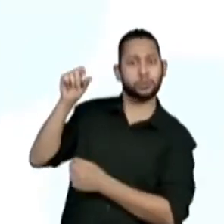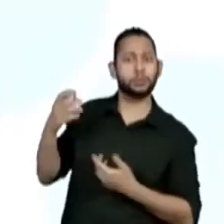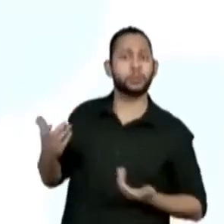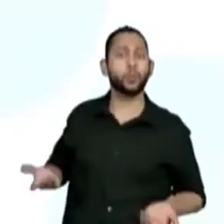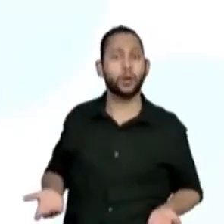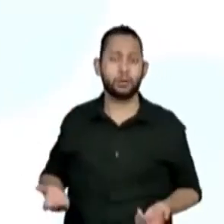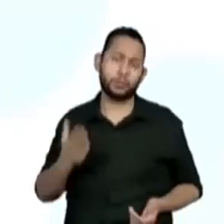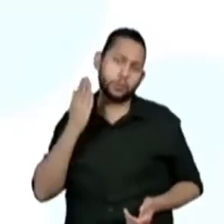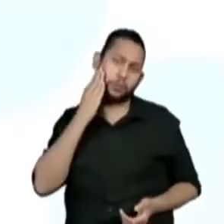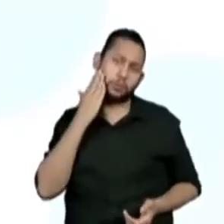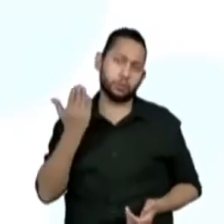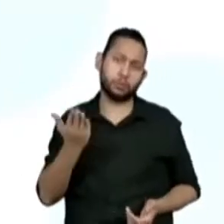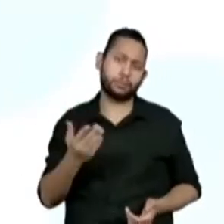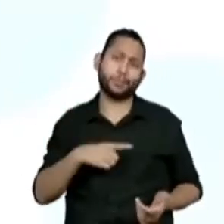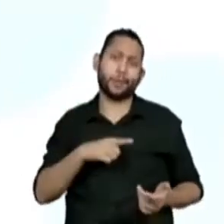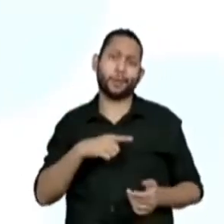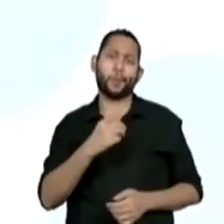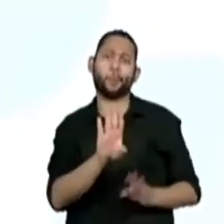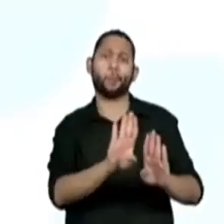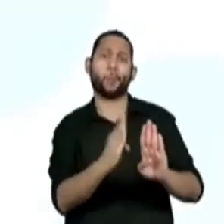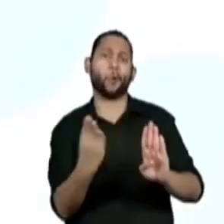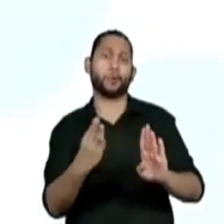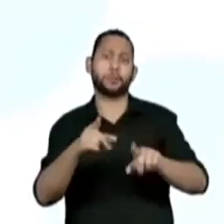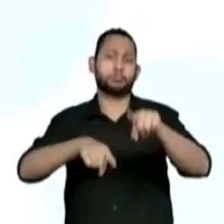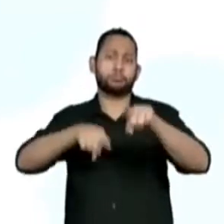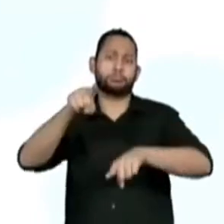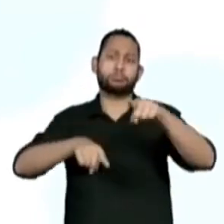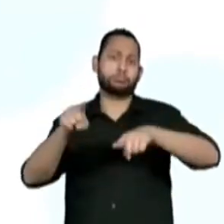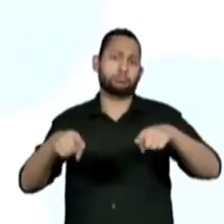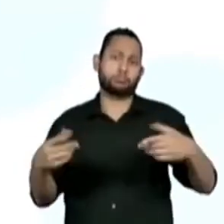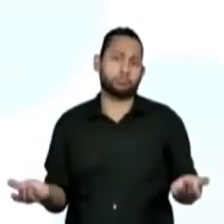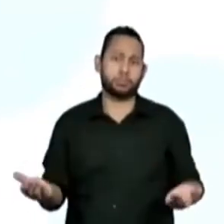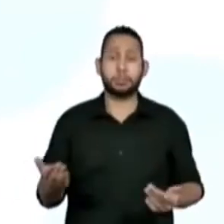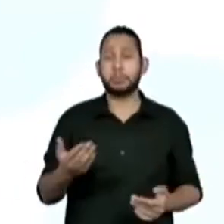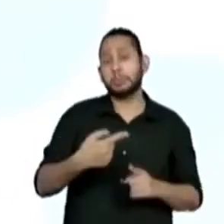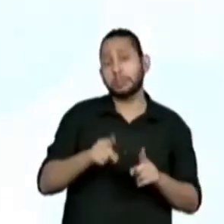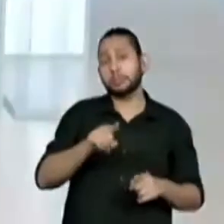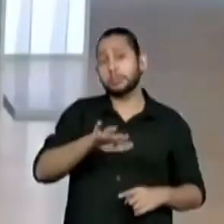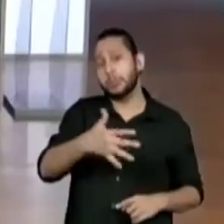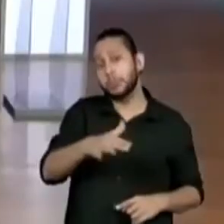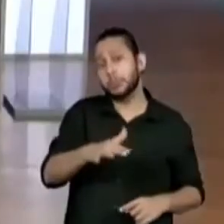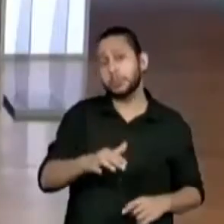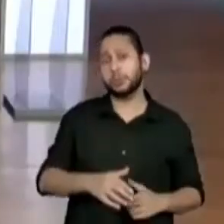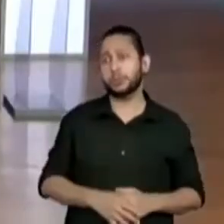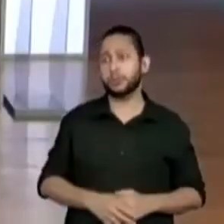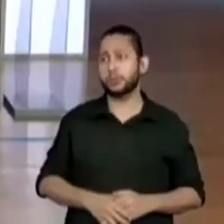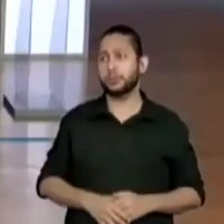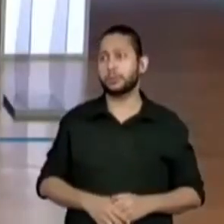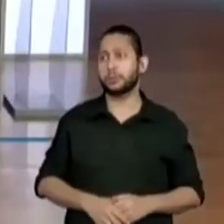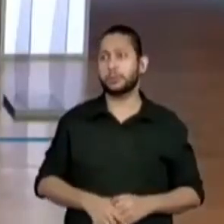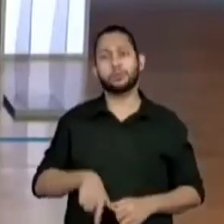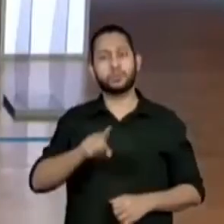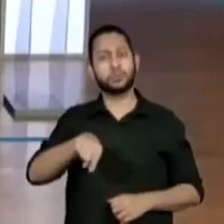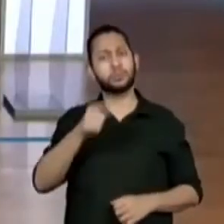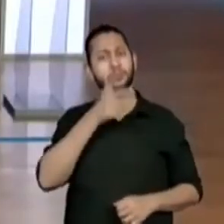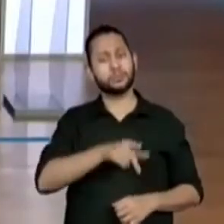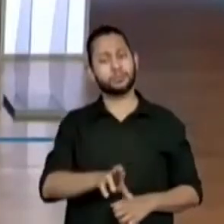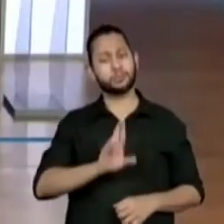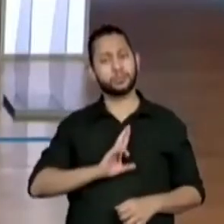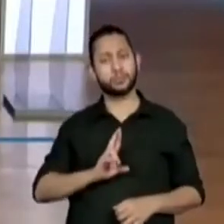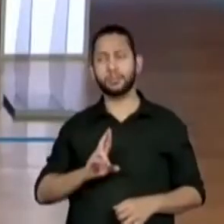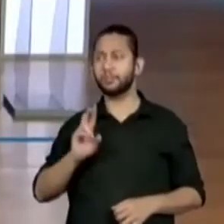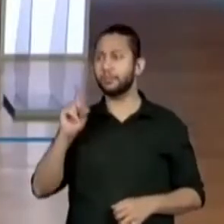né? Porque Sim. tem portas e portas, né? Mas qual é a medida, assim, uma média aí? Hein, galera? Será que a galera tá respondendo aí,